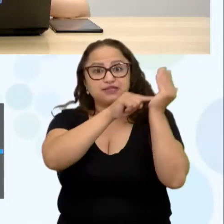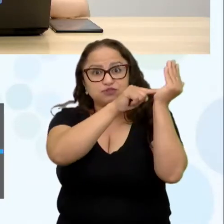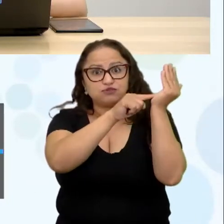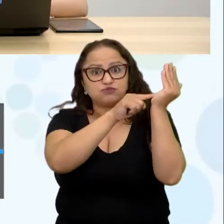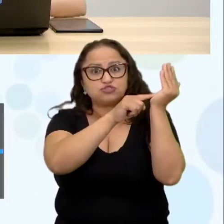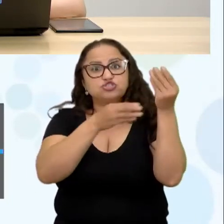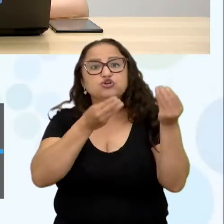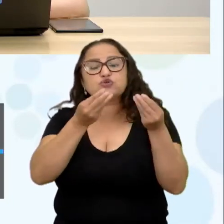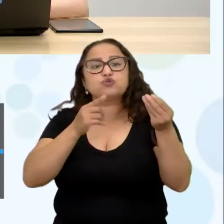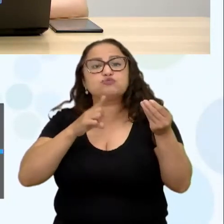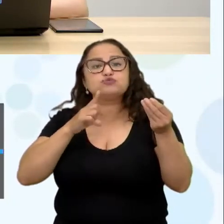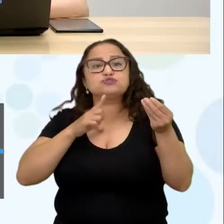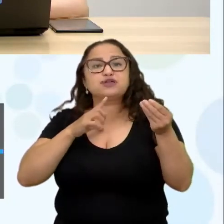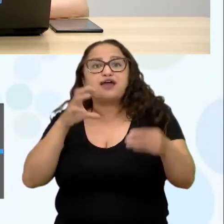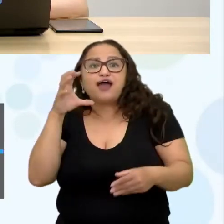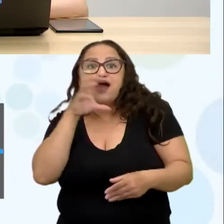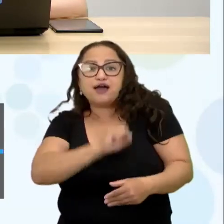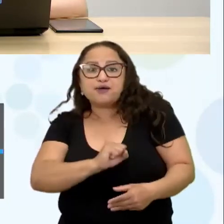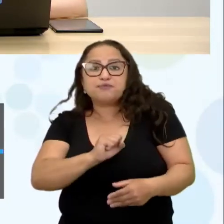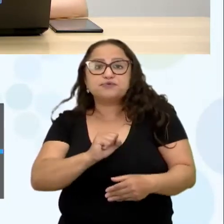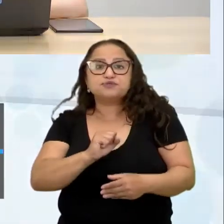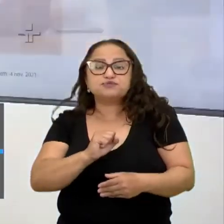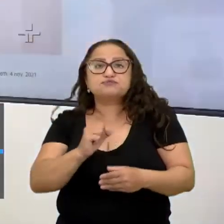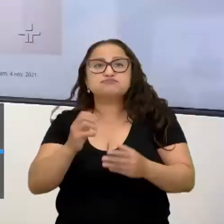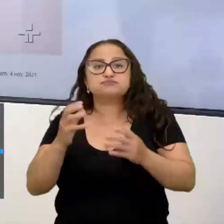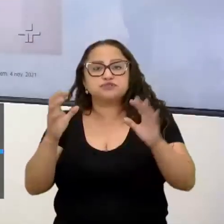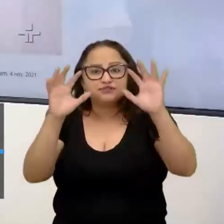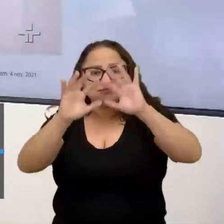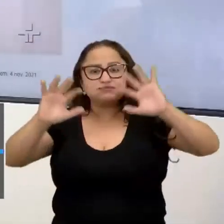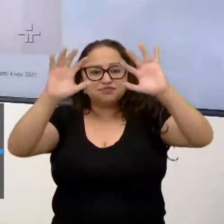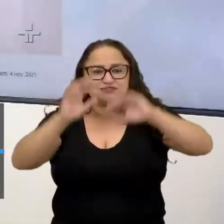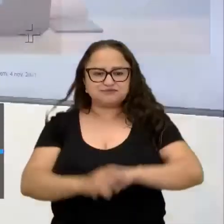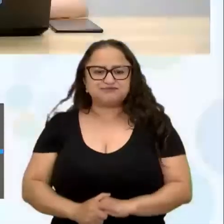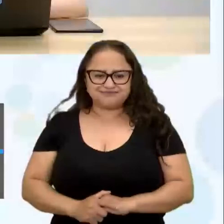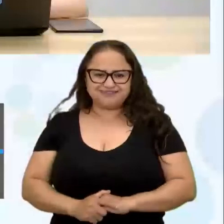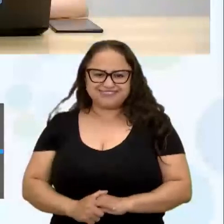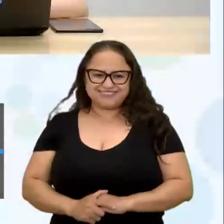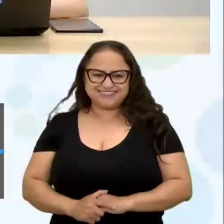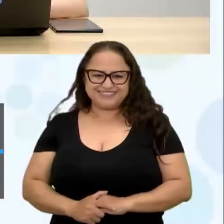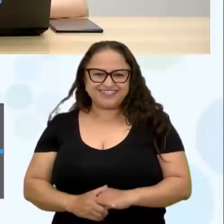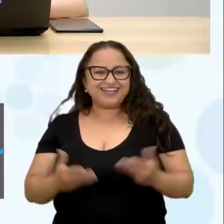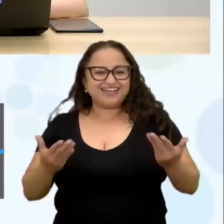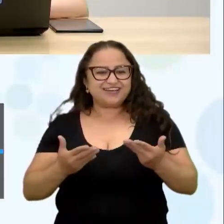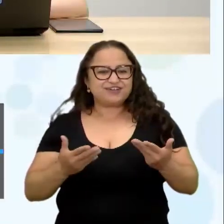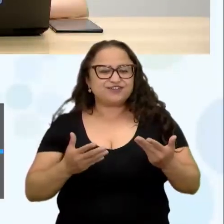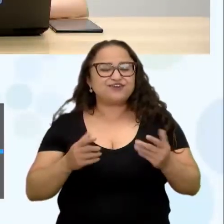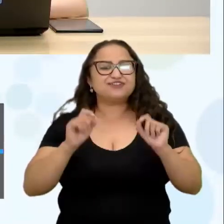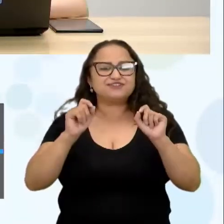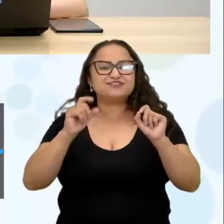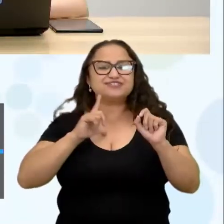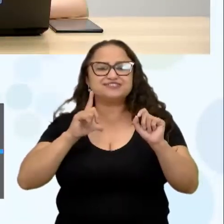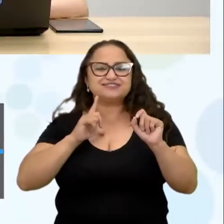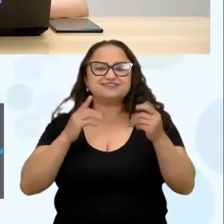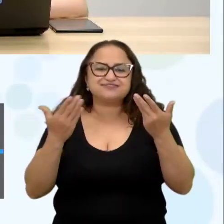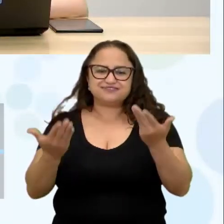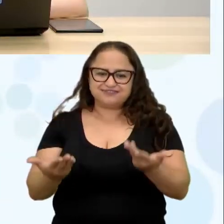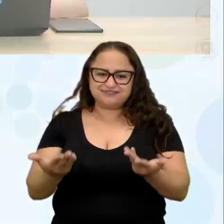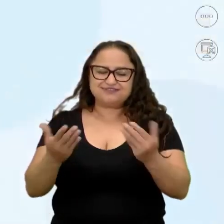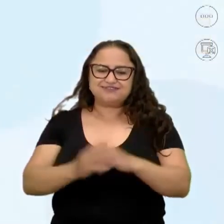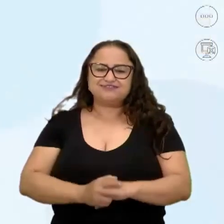corrida espacial, né? Isso. Bem bacana. Muito legal. E aí, pessoal, bem boa! Vamos falar um pouquinho também mais, continuar aqui,